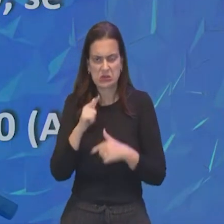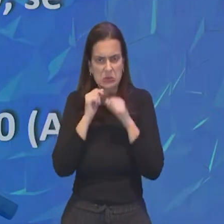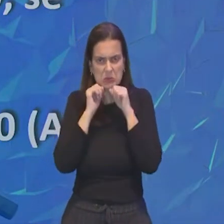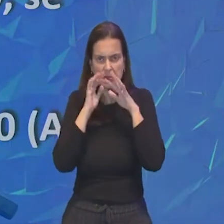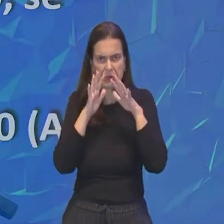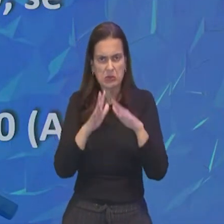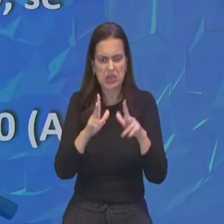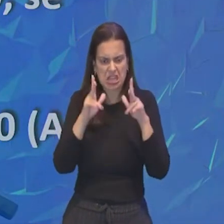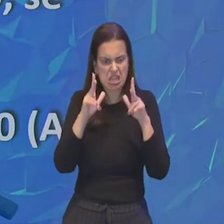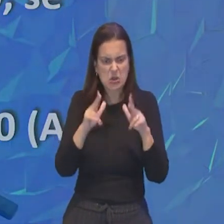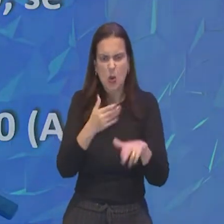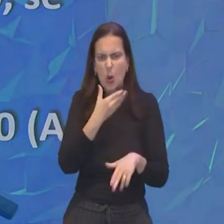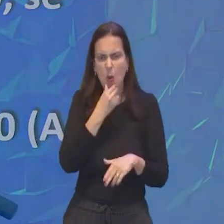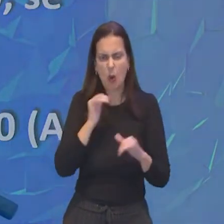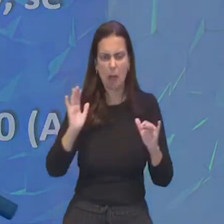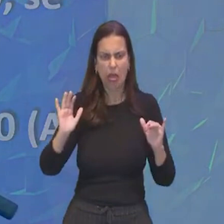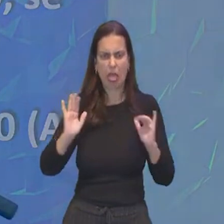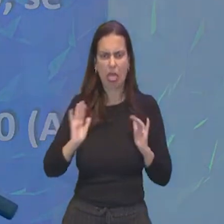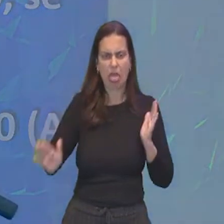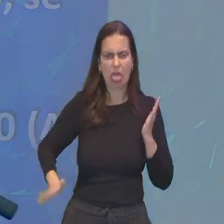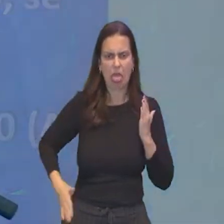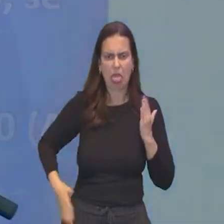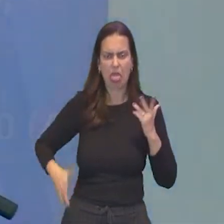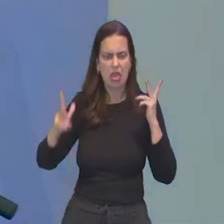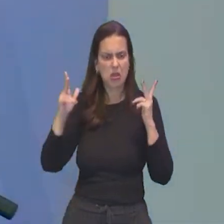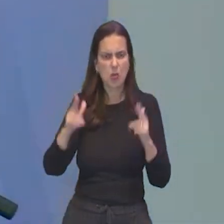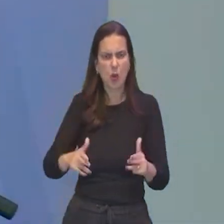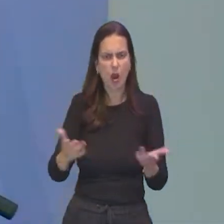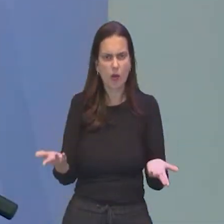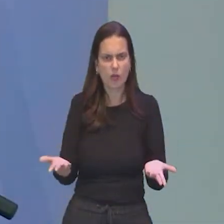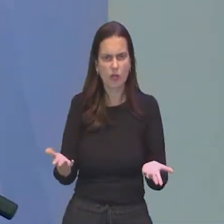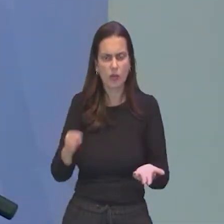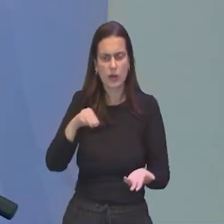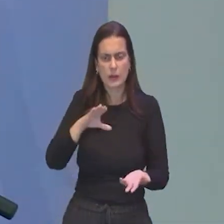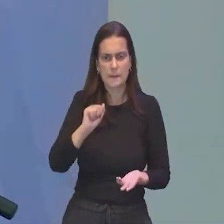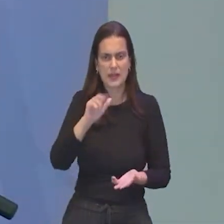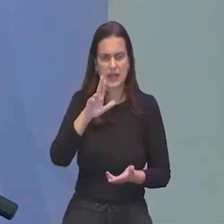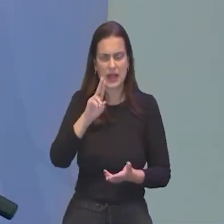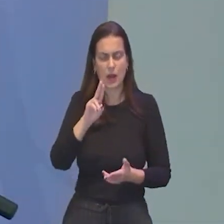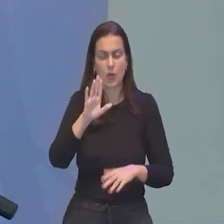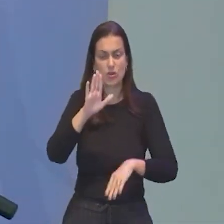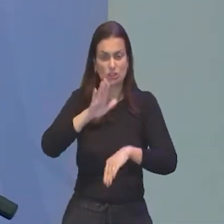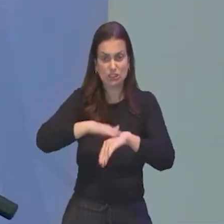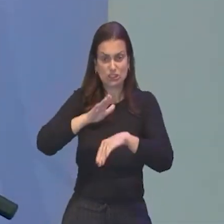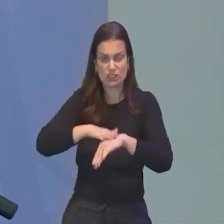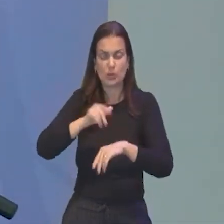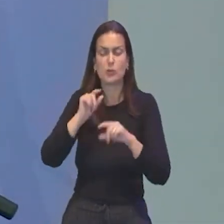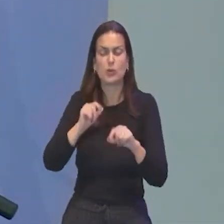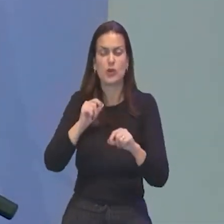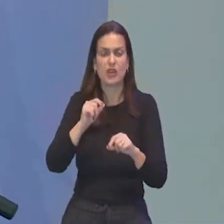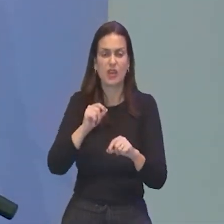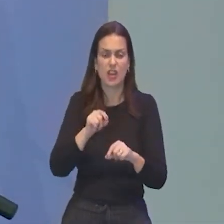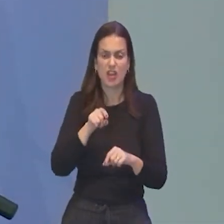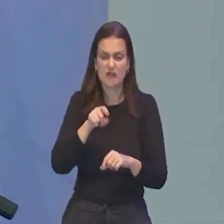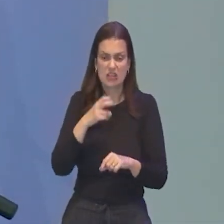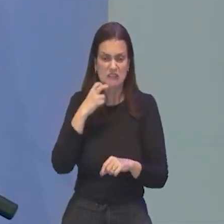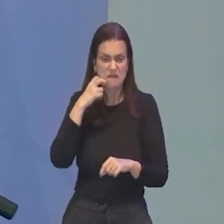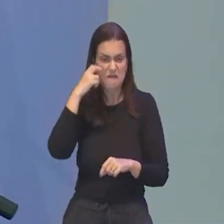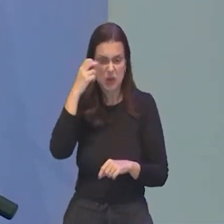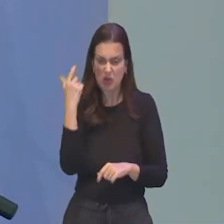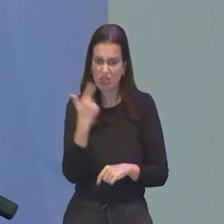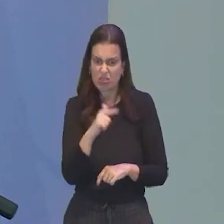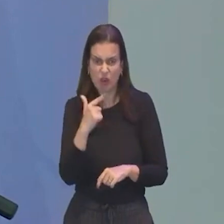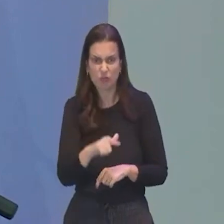um vadio qualquer. Mical chama Davi de um homem sem vergonha,